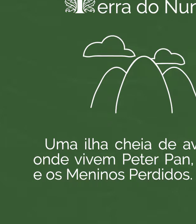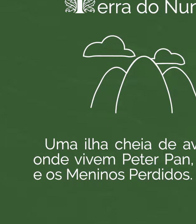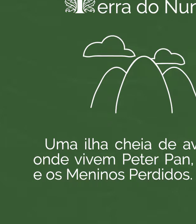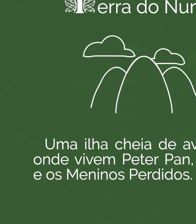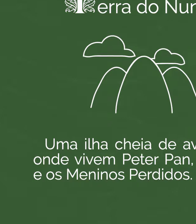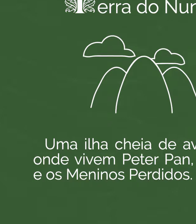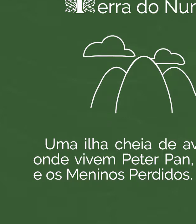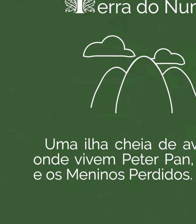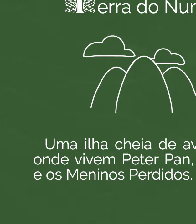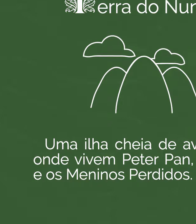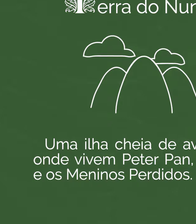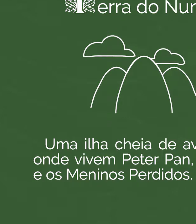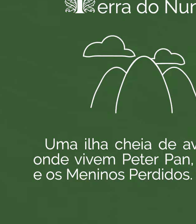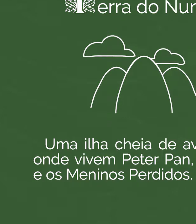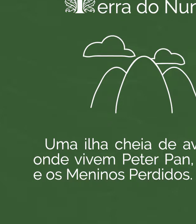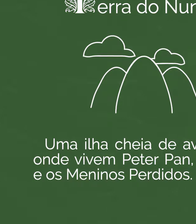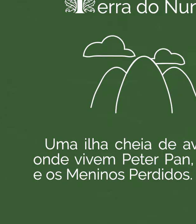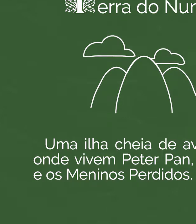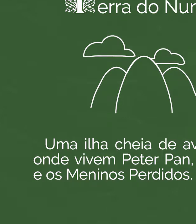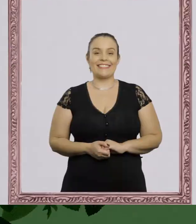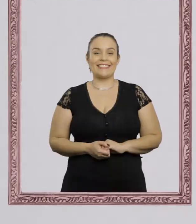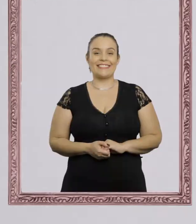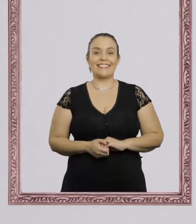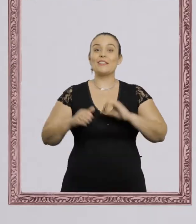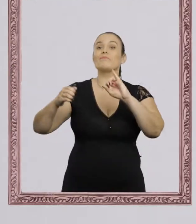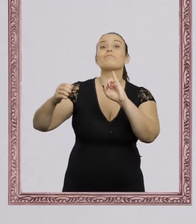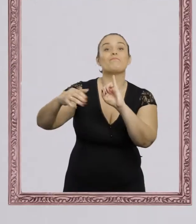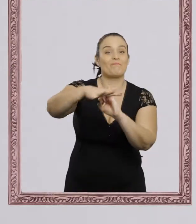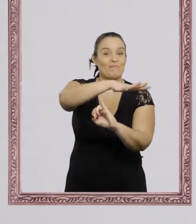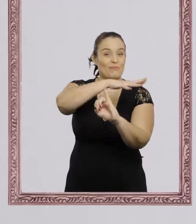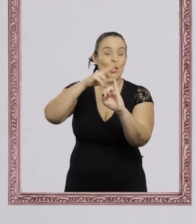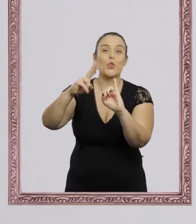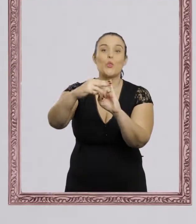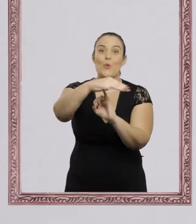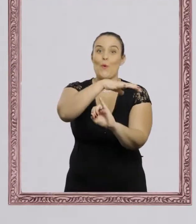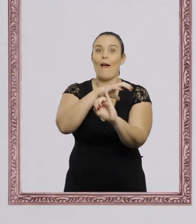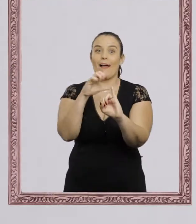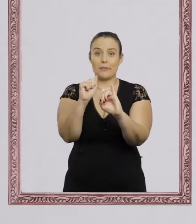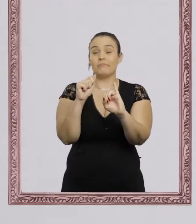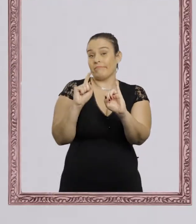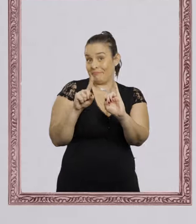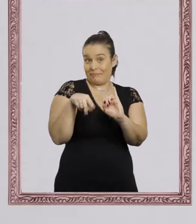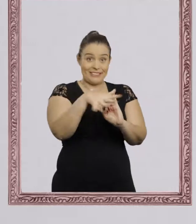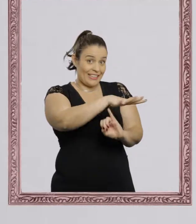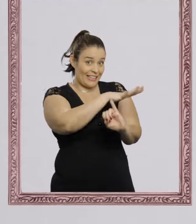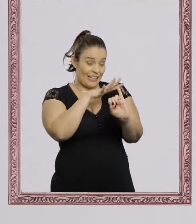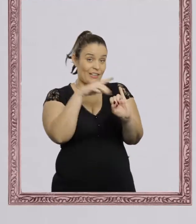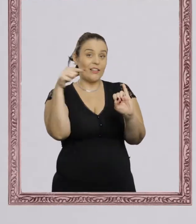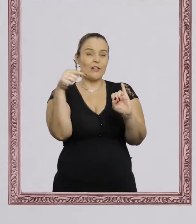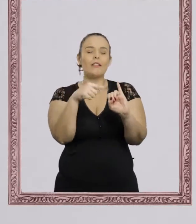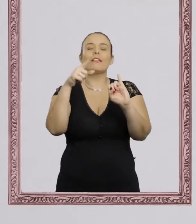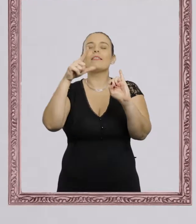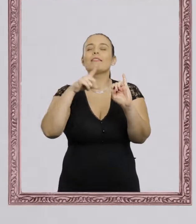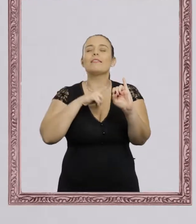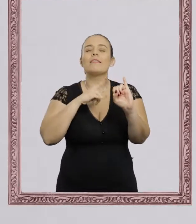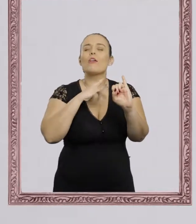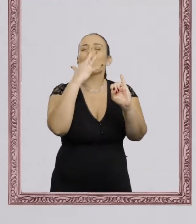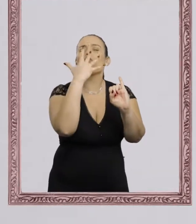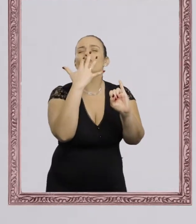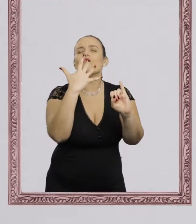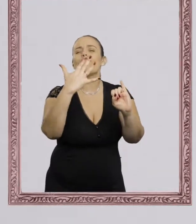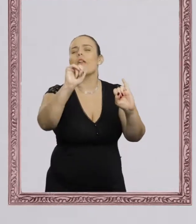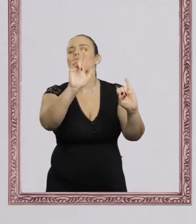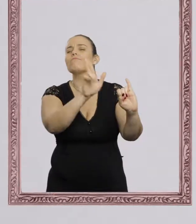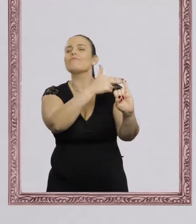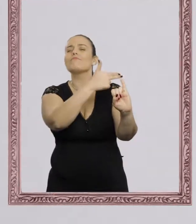Pan, Sininho e os Meninos Perdidos. A Terra do Nunca é mais ou menos uma ilha. Lá tem